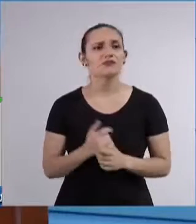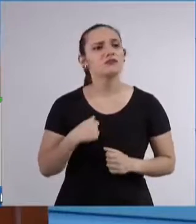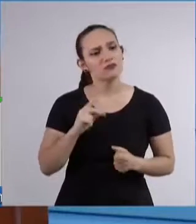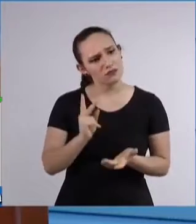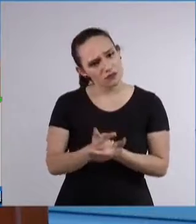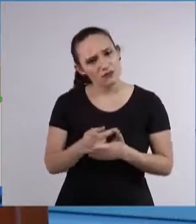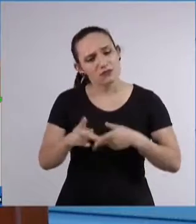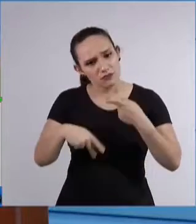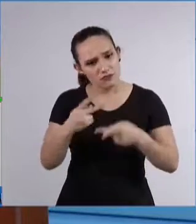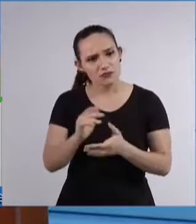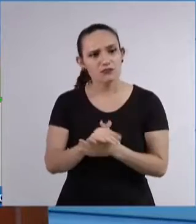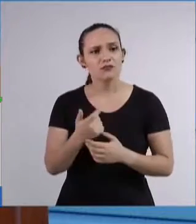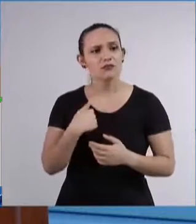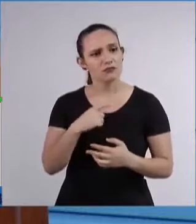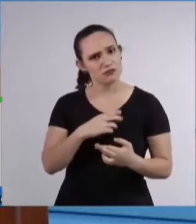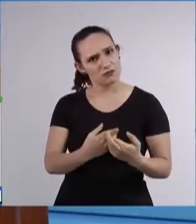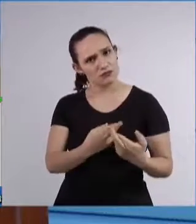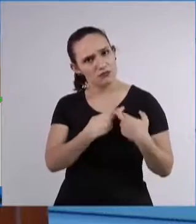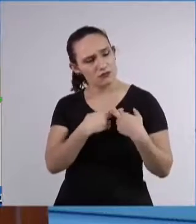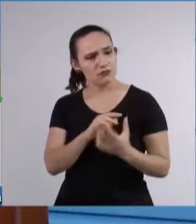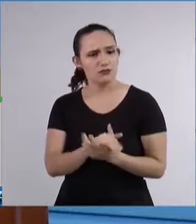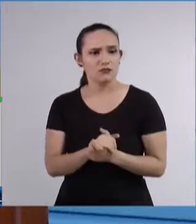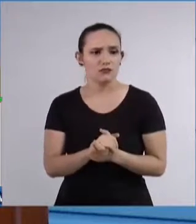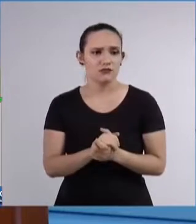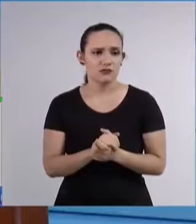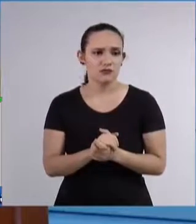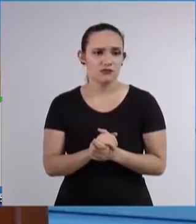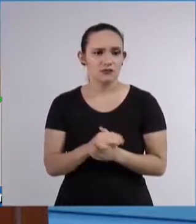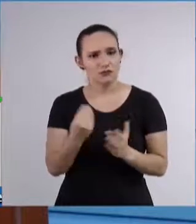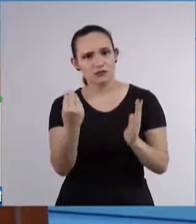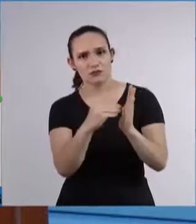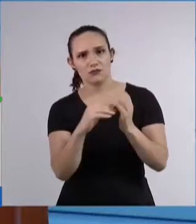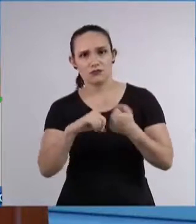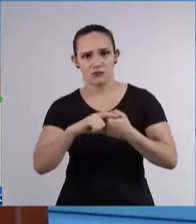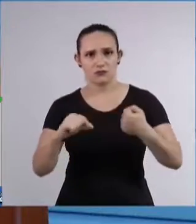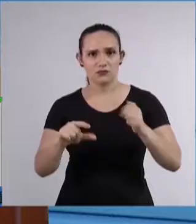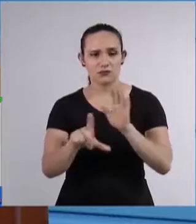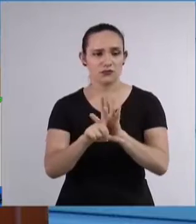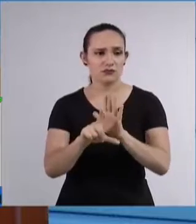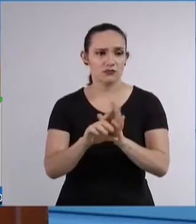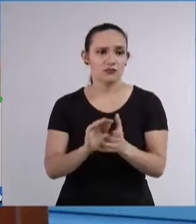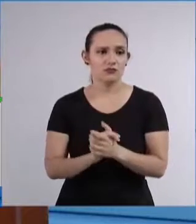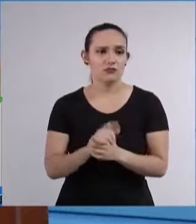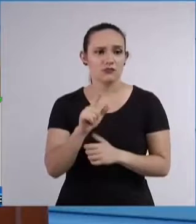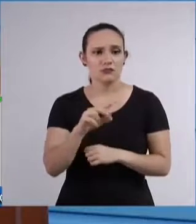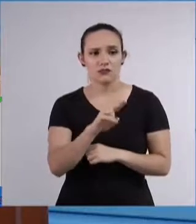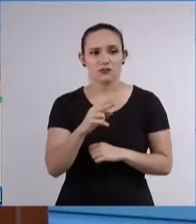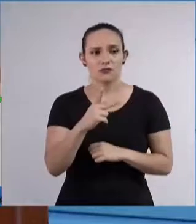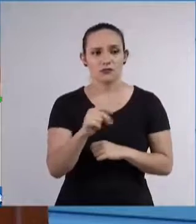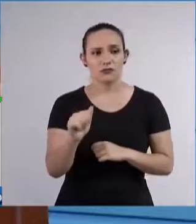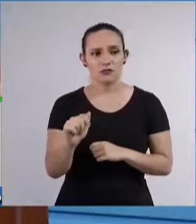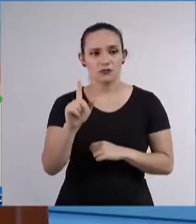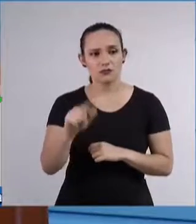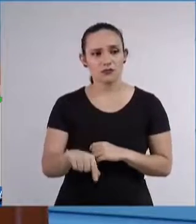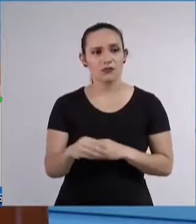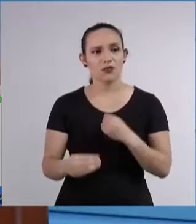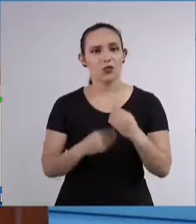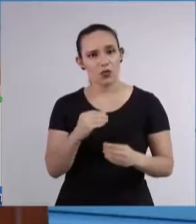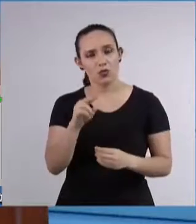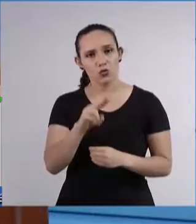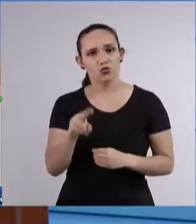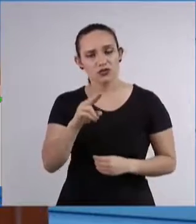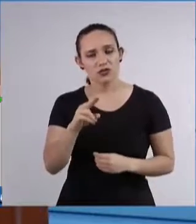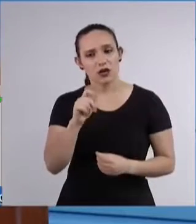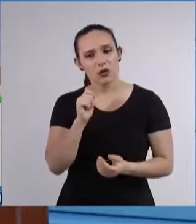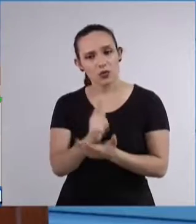oportunidade, inclusive, de ter a responsabilidade de colocar o artigo na lei que permitiu hoje o PA, que é o Programa de Aquisição de Alimentos da Agricultura Familiar,